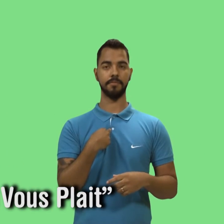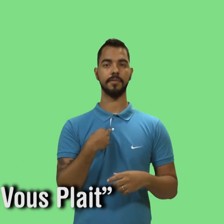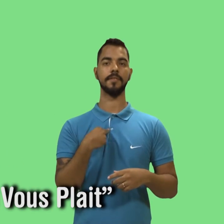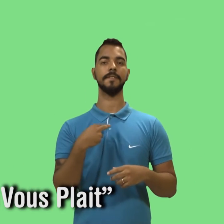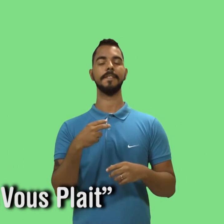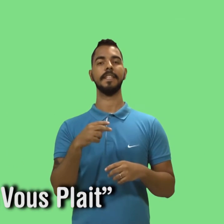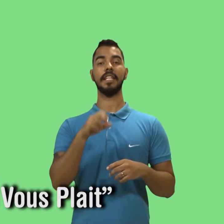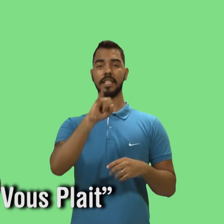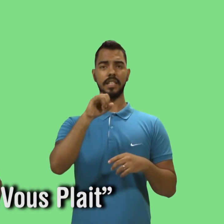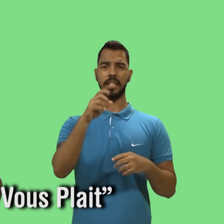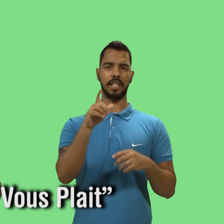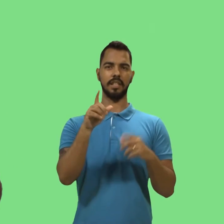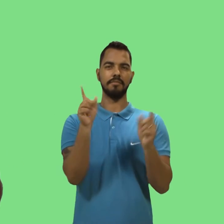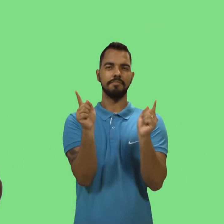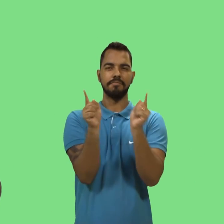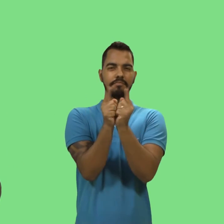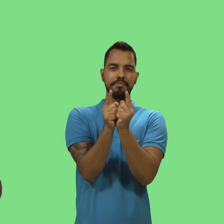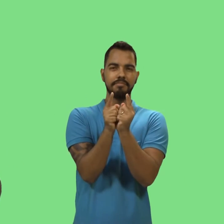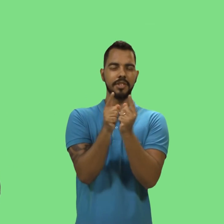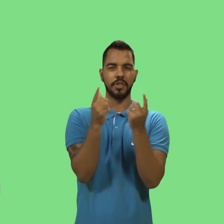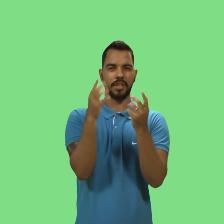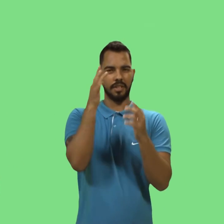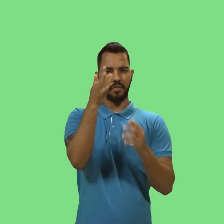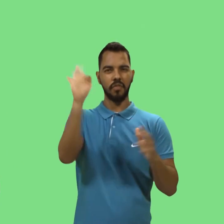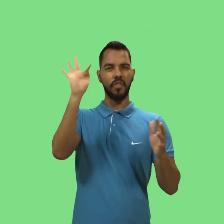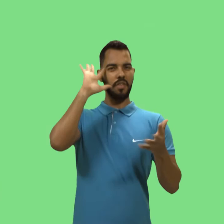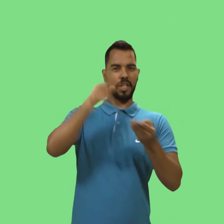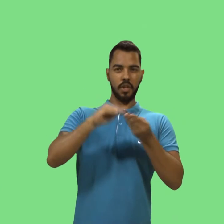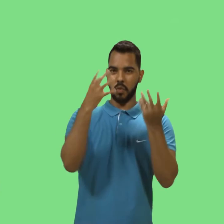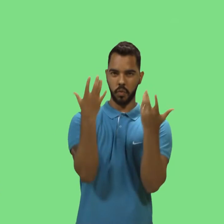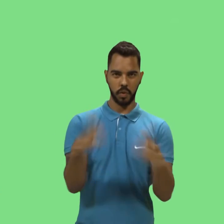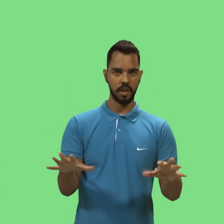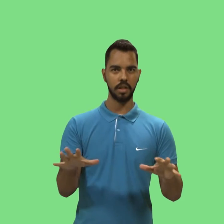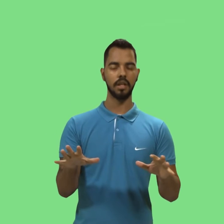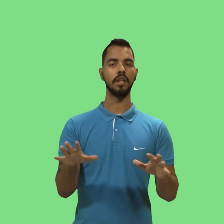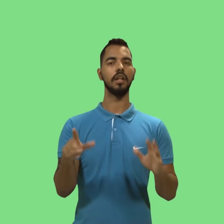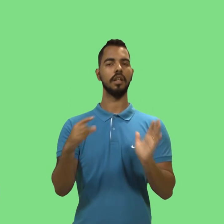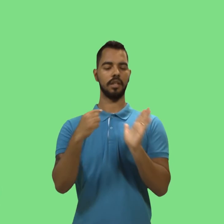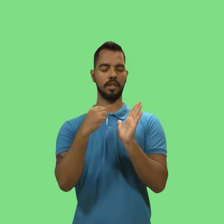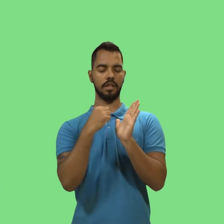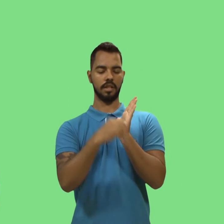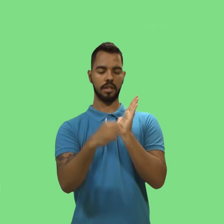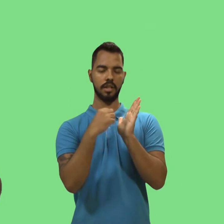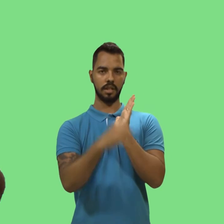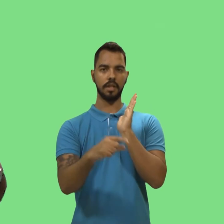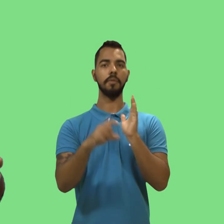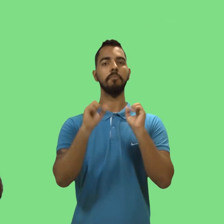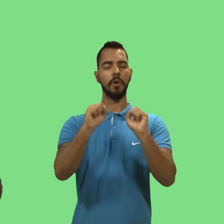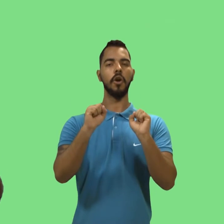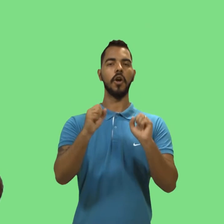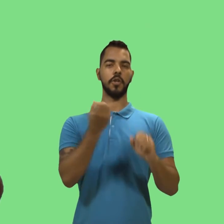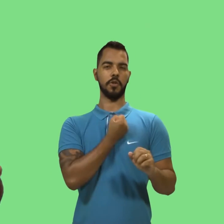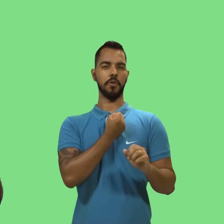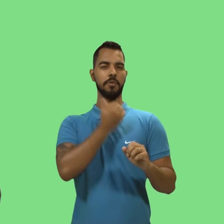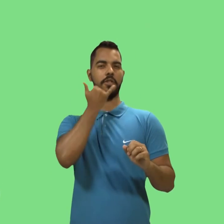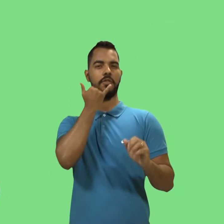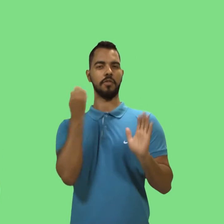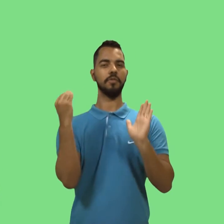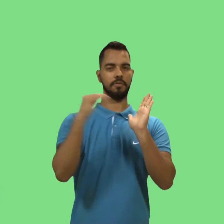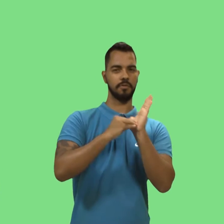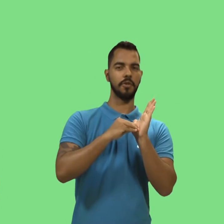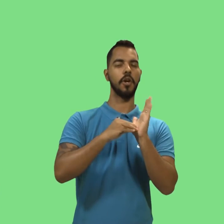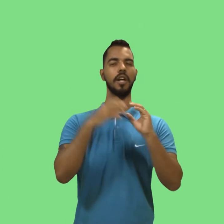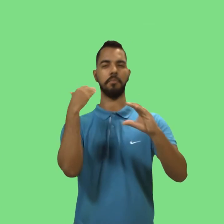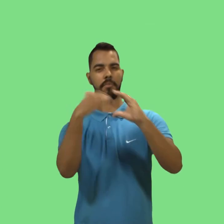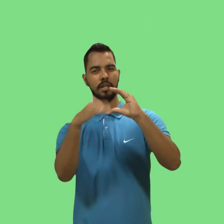meio de contato, para que o convidado responda ao pedido. Caso não queira utilizar a sigla, por se tratar de um termo estrangeiro,